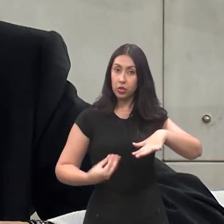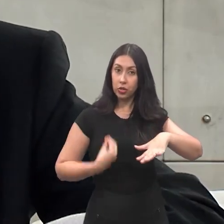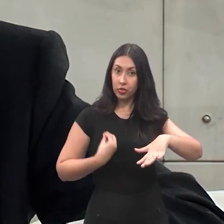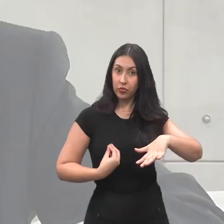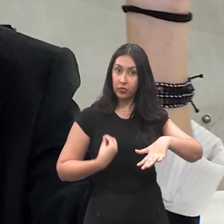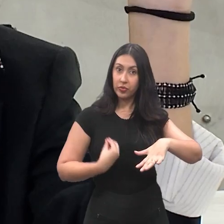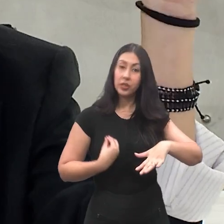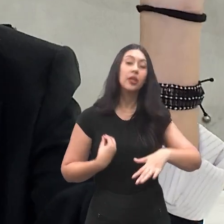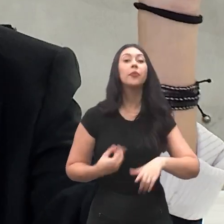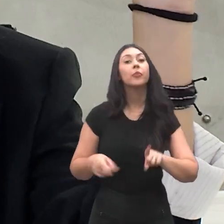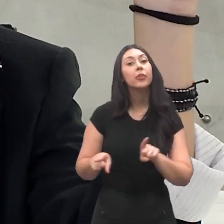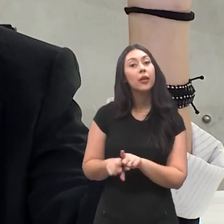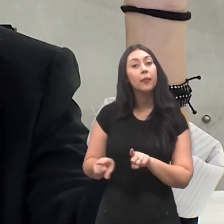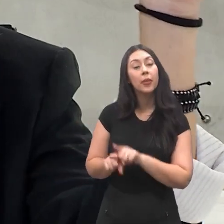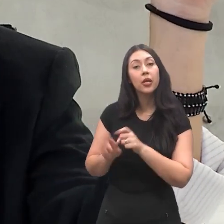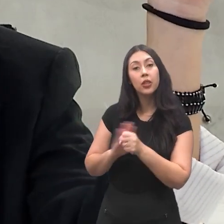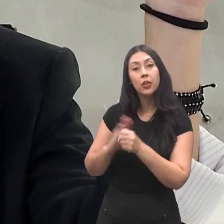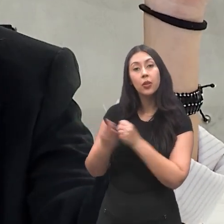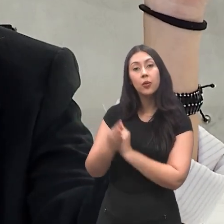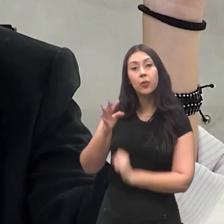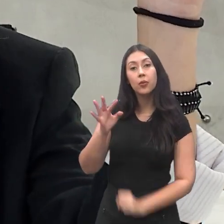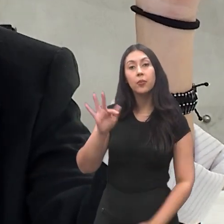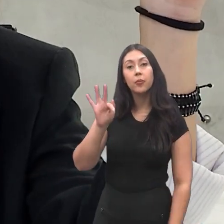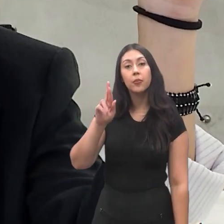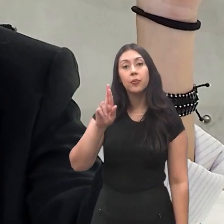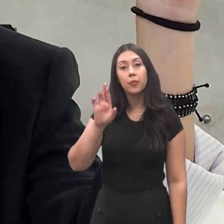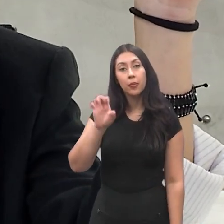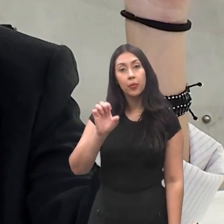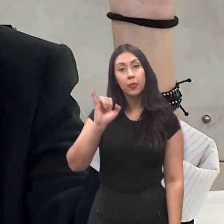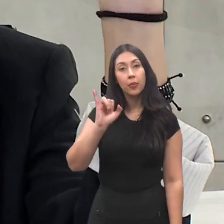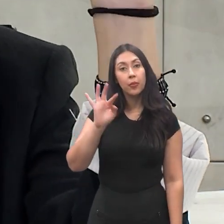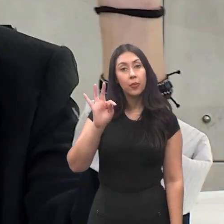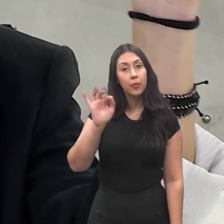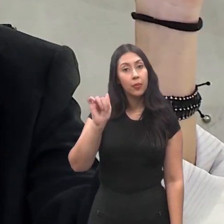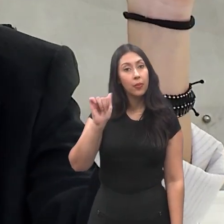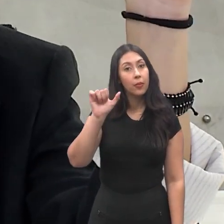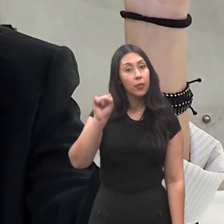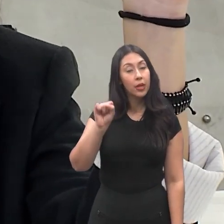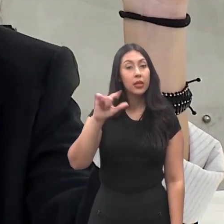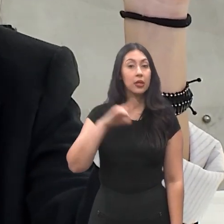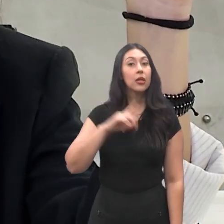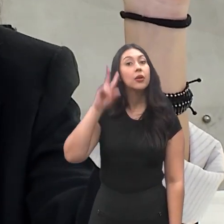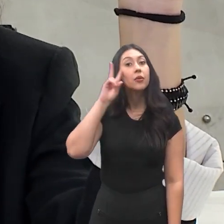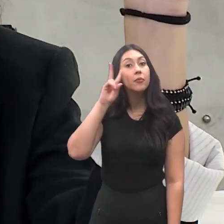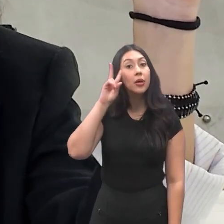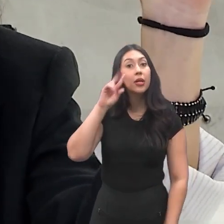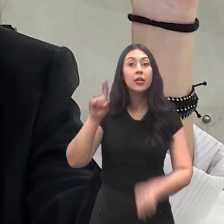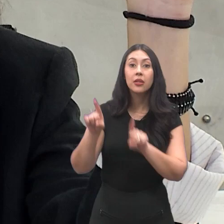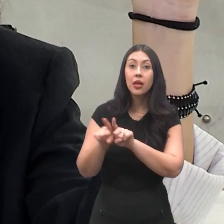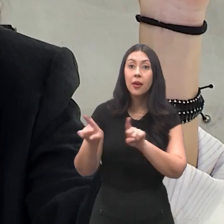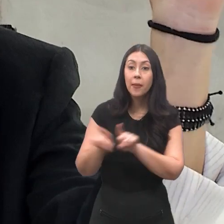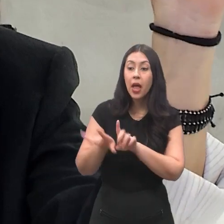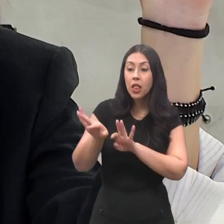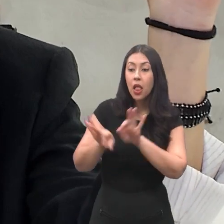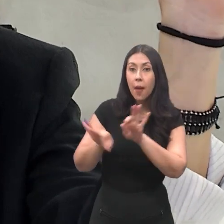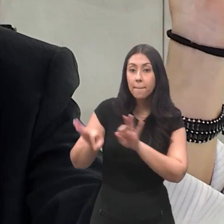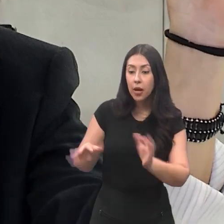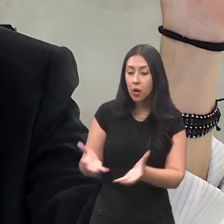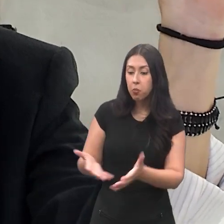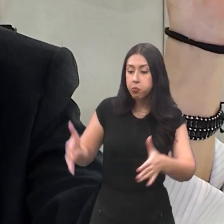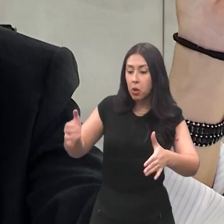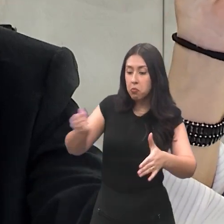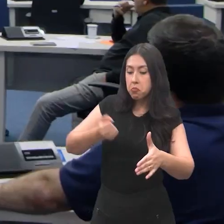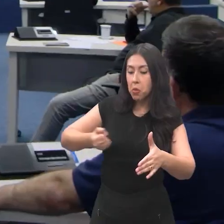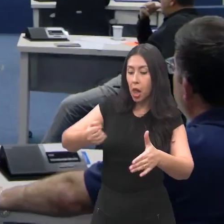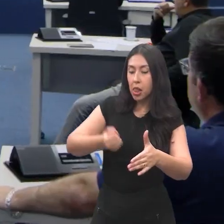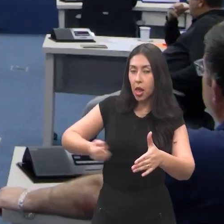naquela região. Aqui no bairro dos Freitas, em São José, tem uma memória sobre feitios de panelas em